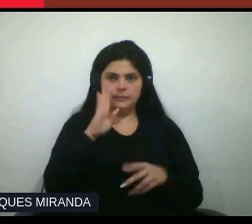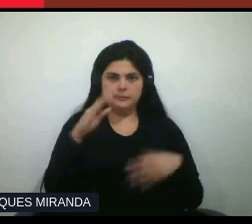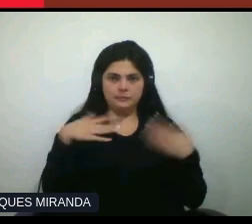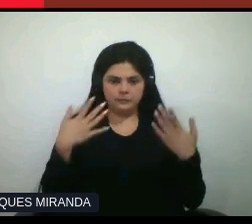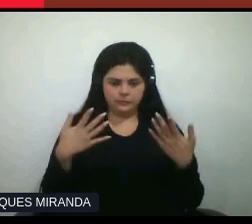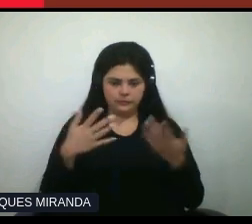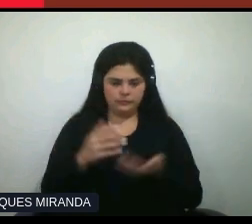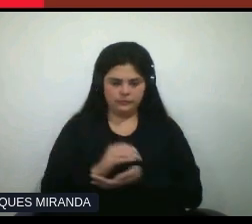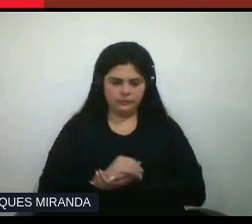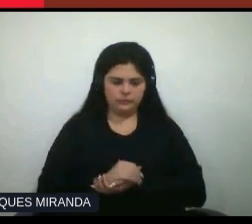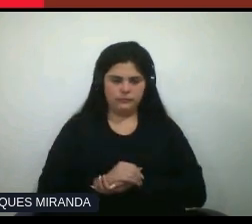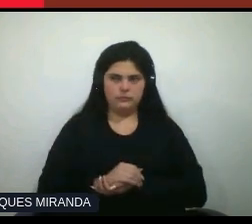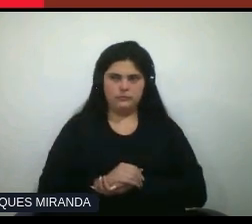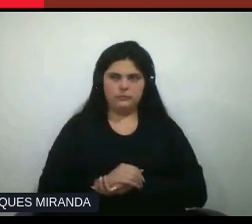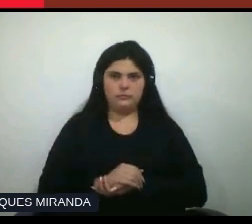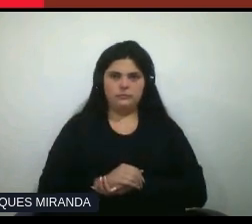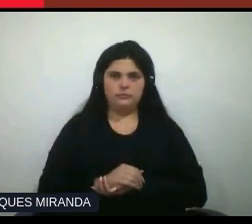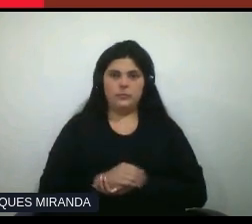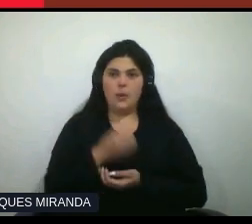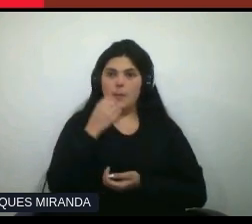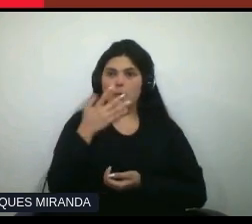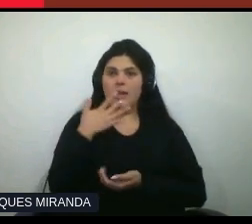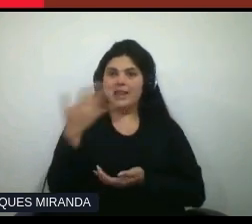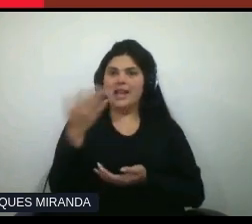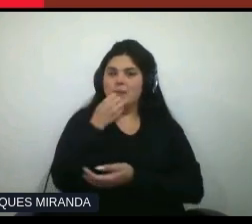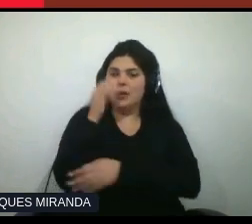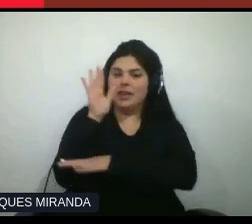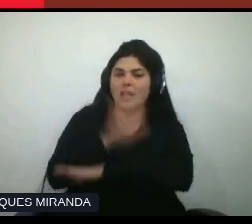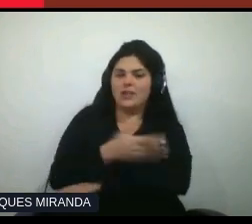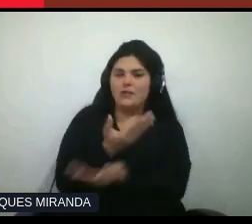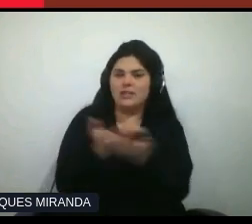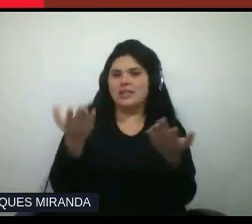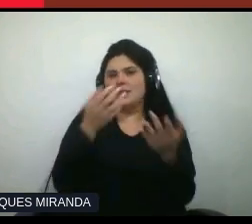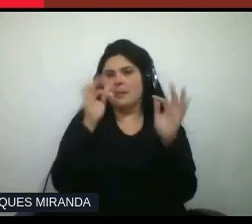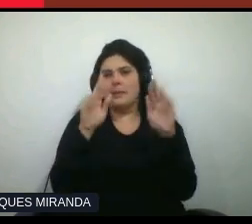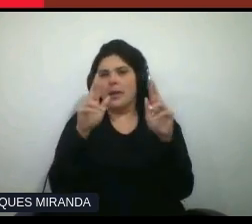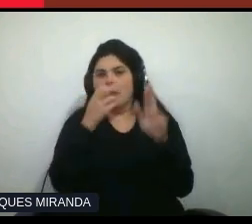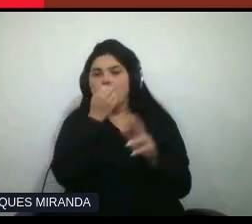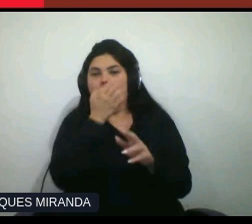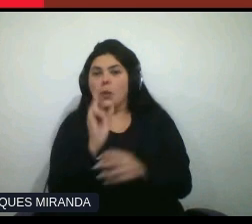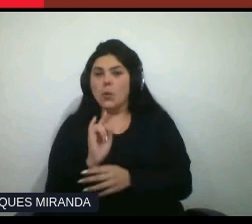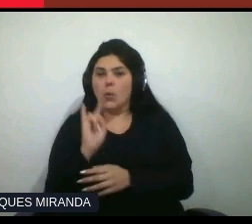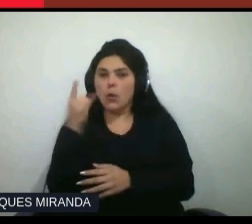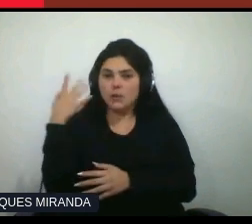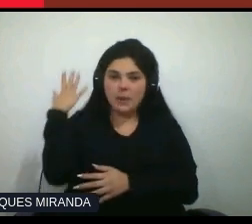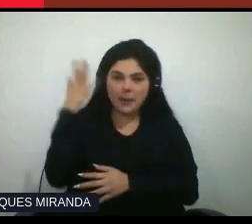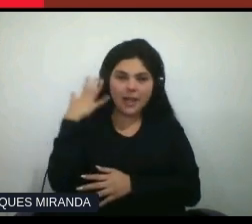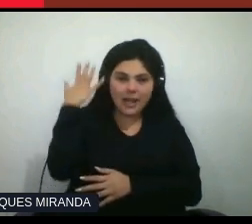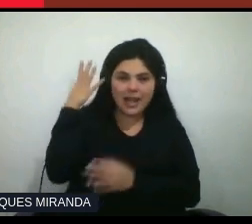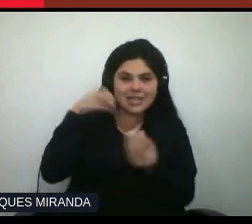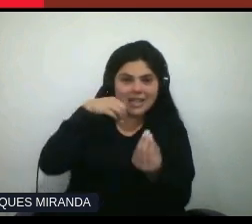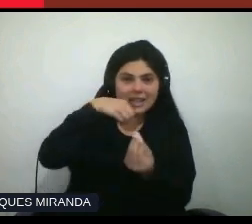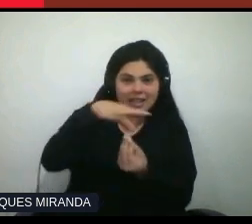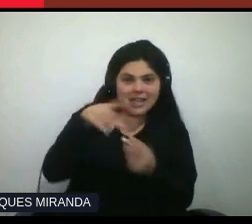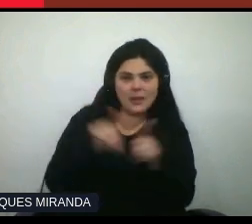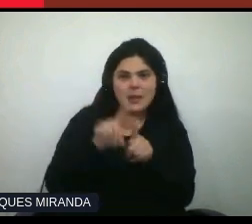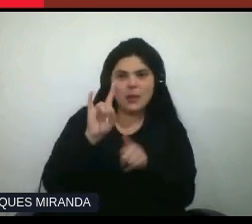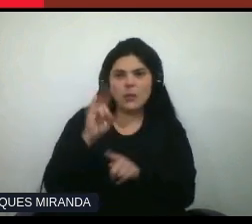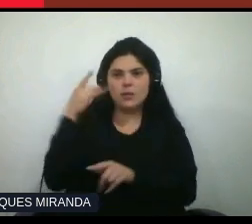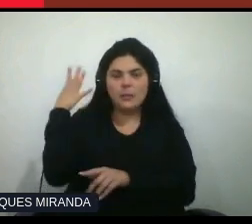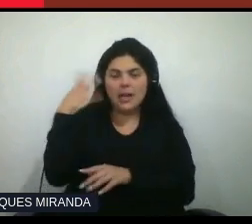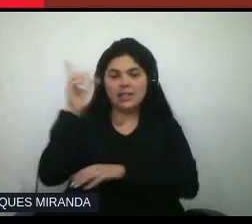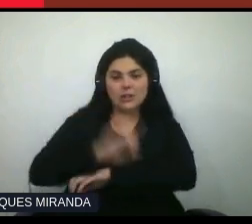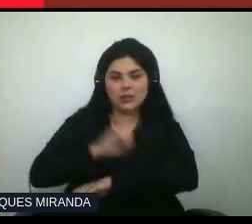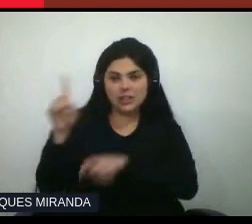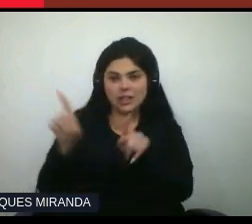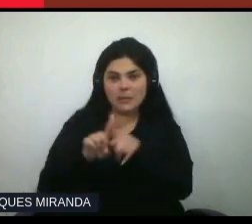Bom, pessoal, boa tarde para todo mundo, espero que vocês estejam bem. Bom, última palestra da trilha, última palestra do